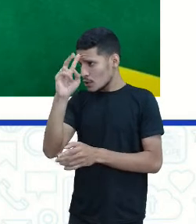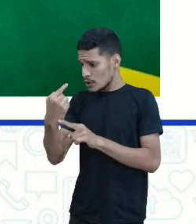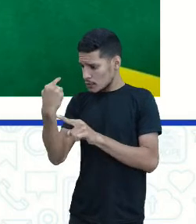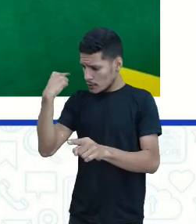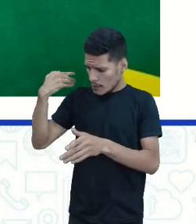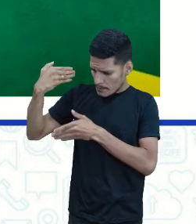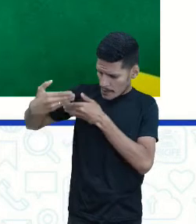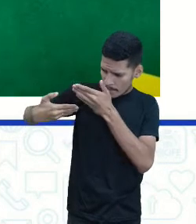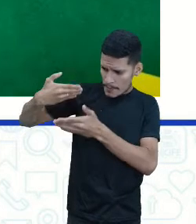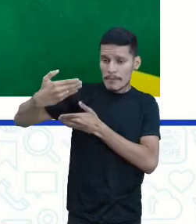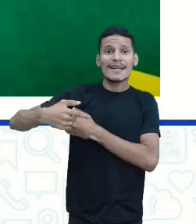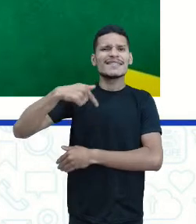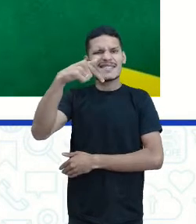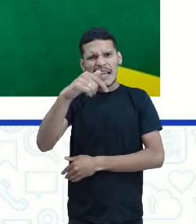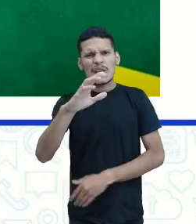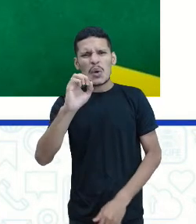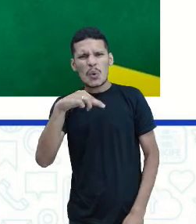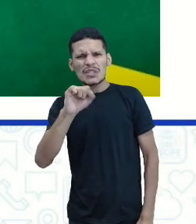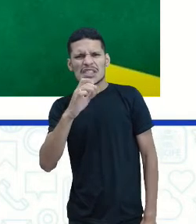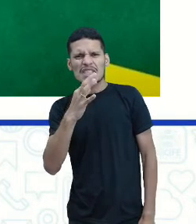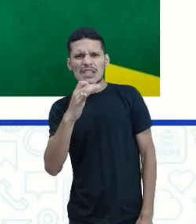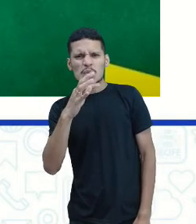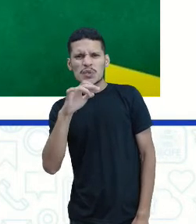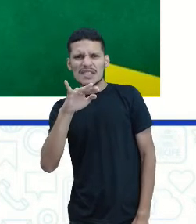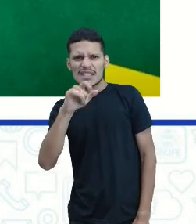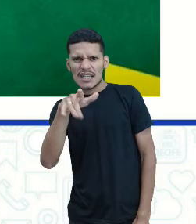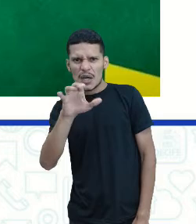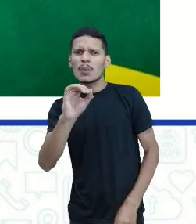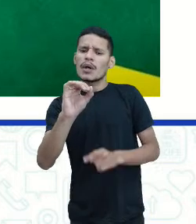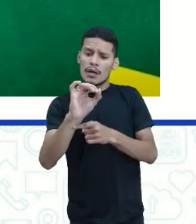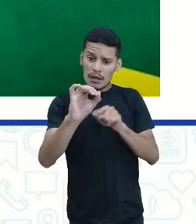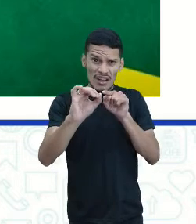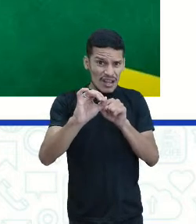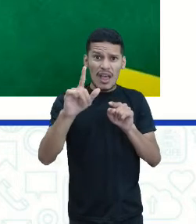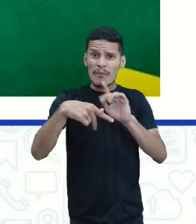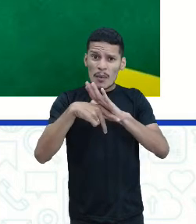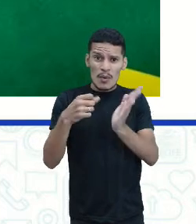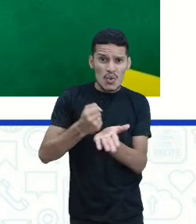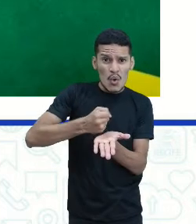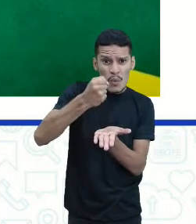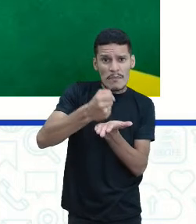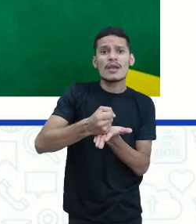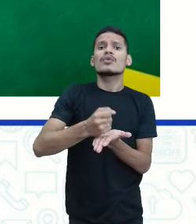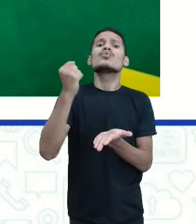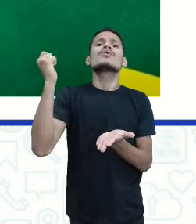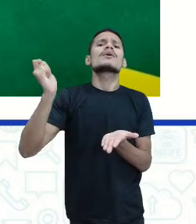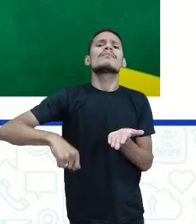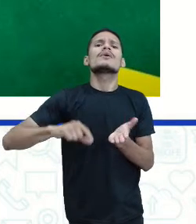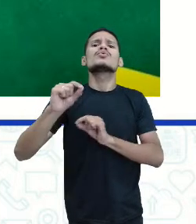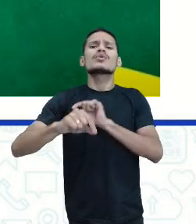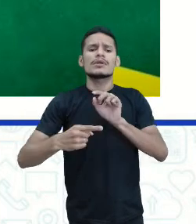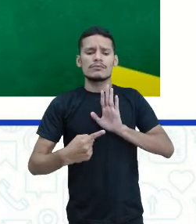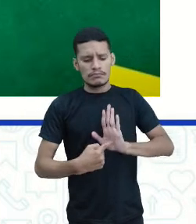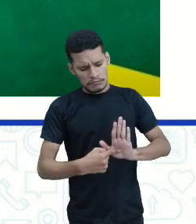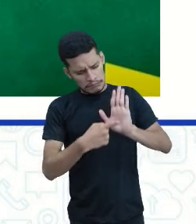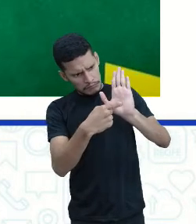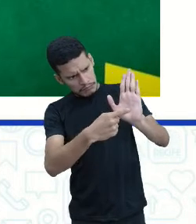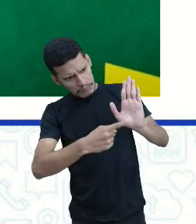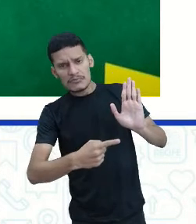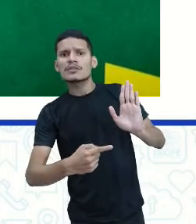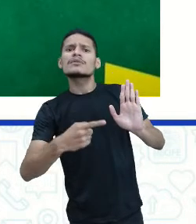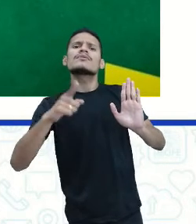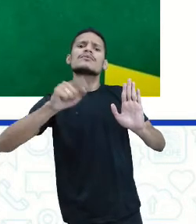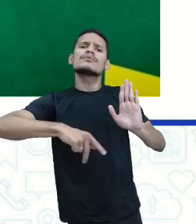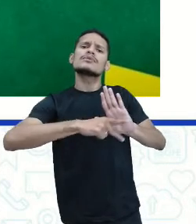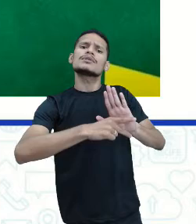7 constituições. A Constituição, inclusive, é o documento, né, que regula, é um documento que fundamenta mesmo, né, a existência